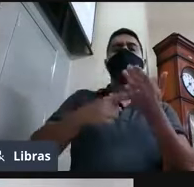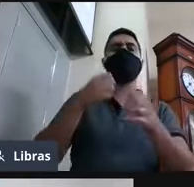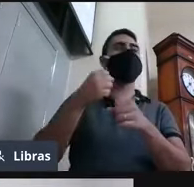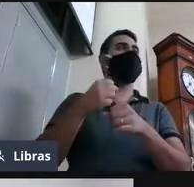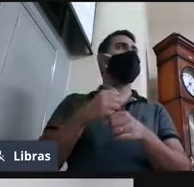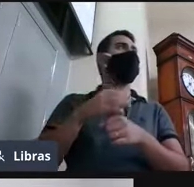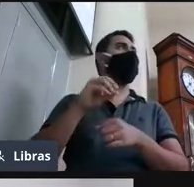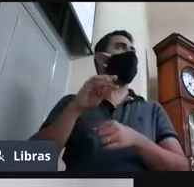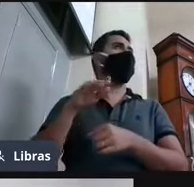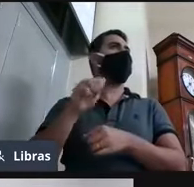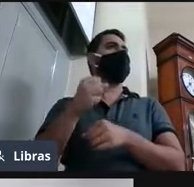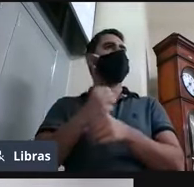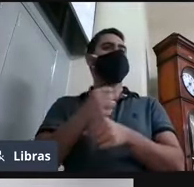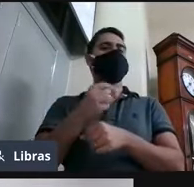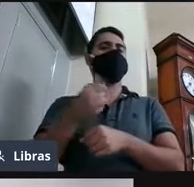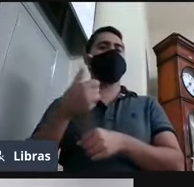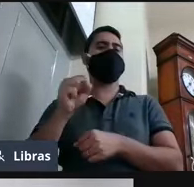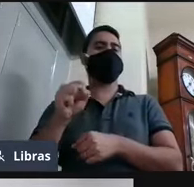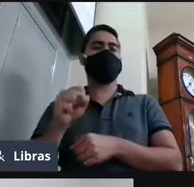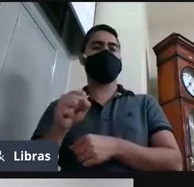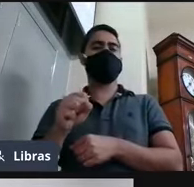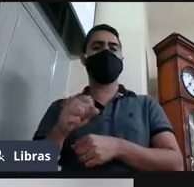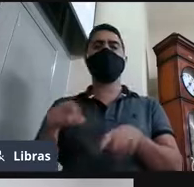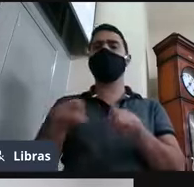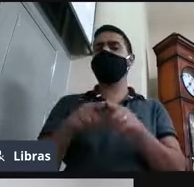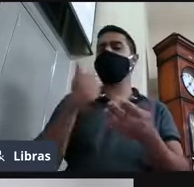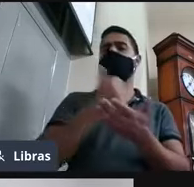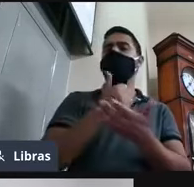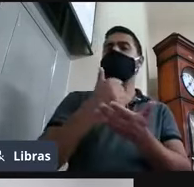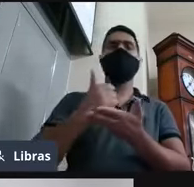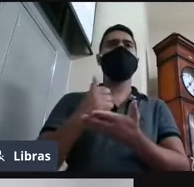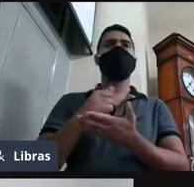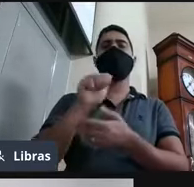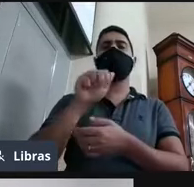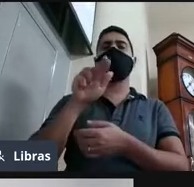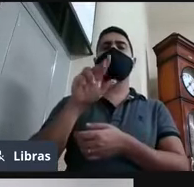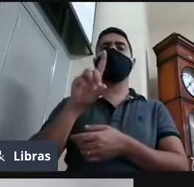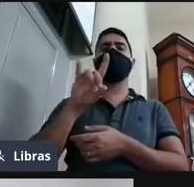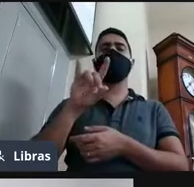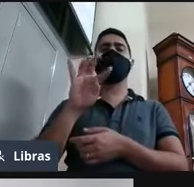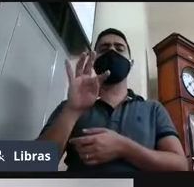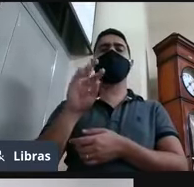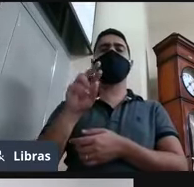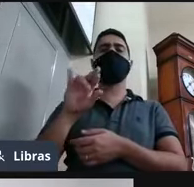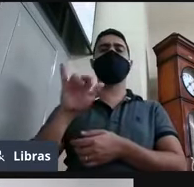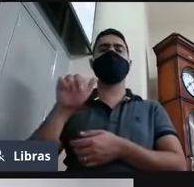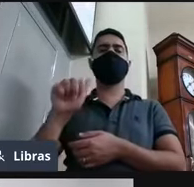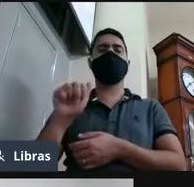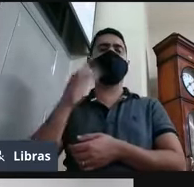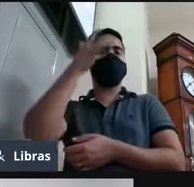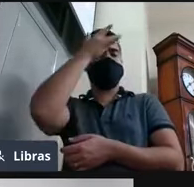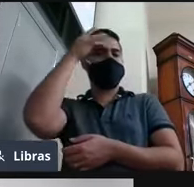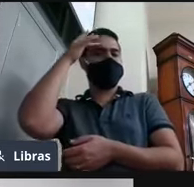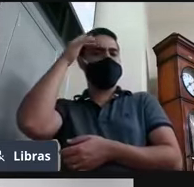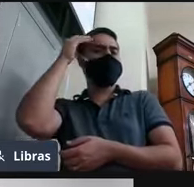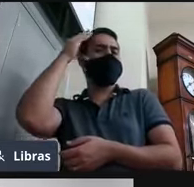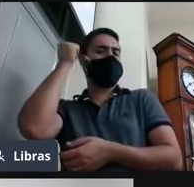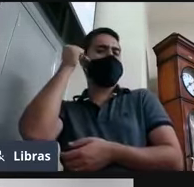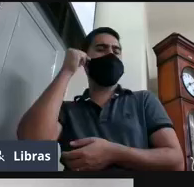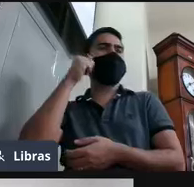2018, não tomou uma medida judicial e não contratou uma auditoria, tá, com uma pessoa de notório saber em contas